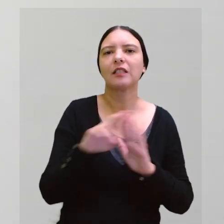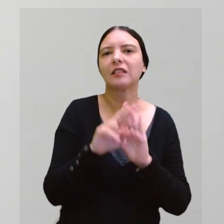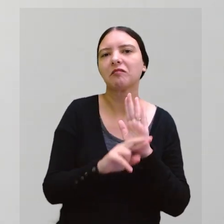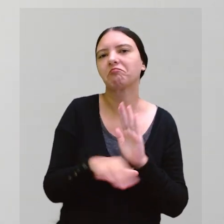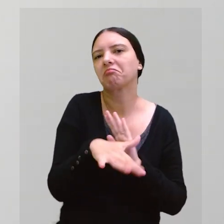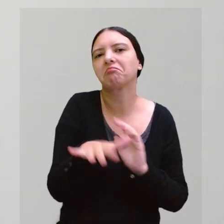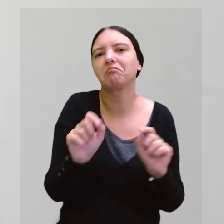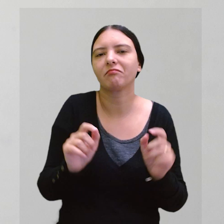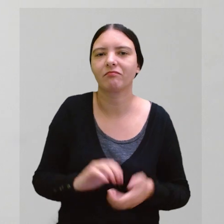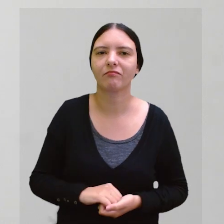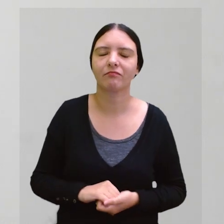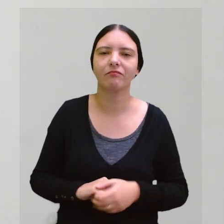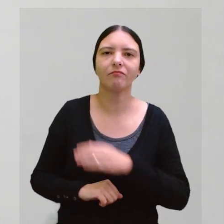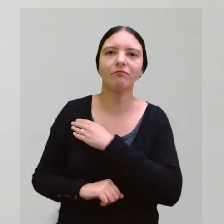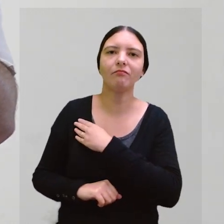geral?